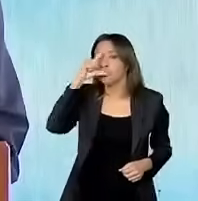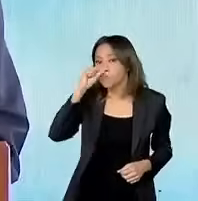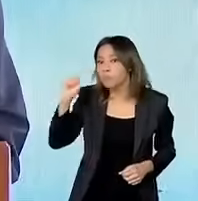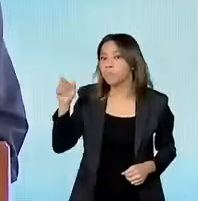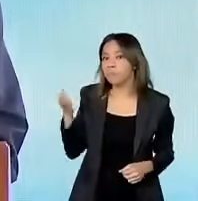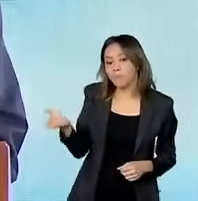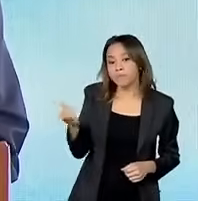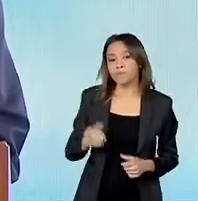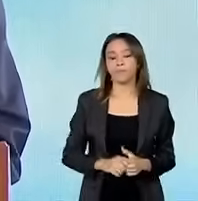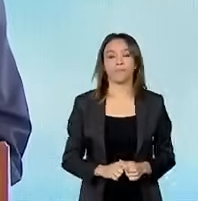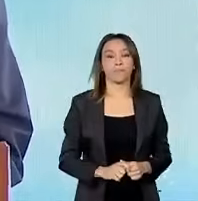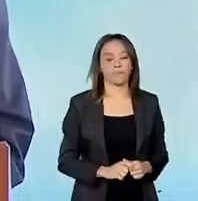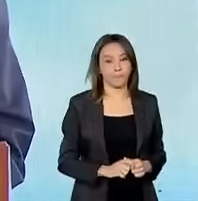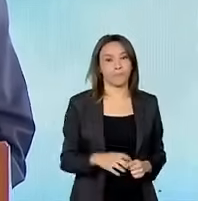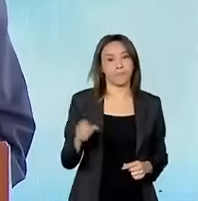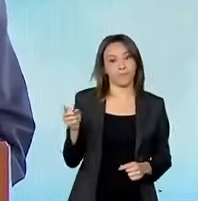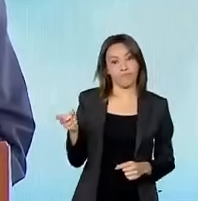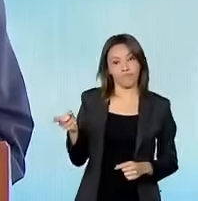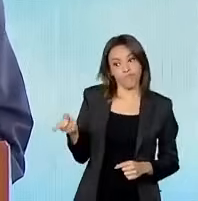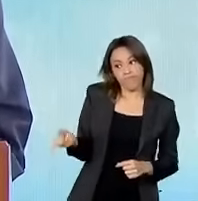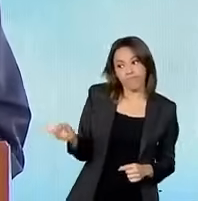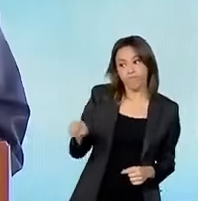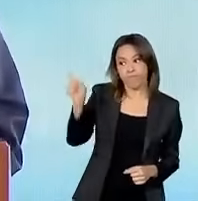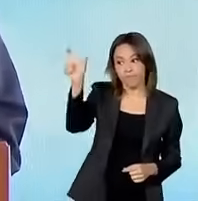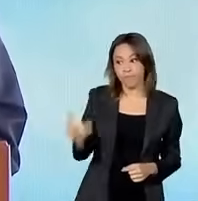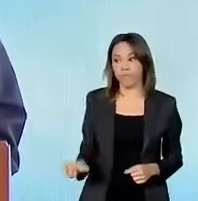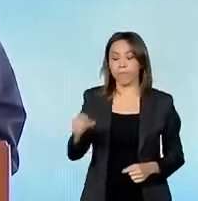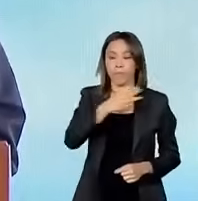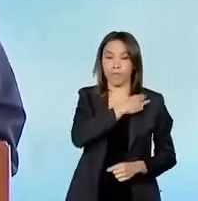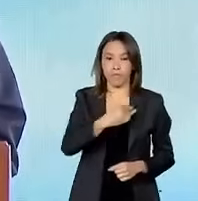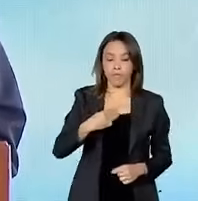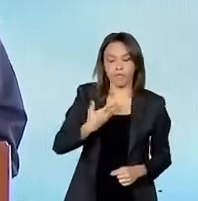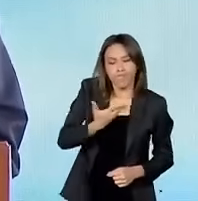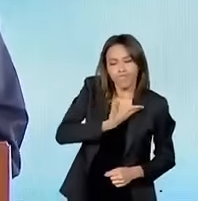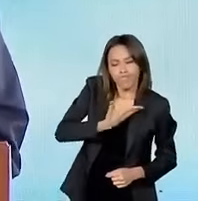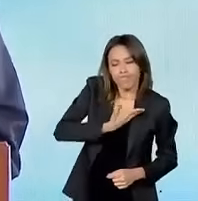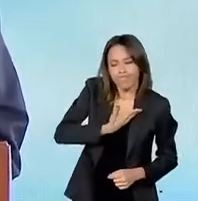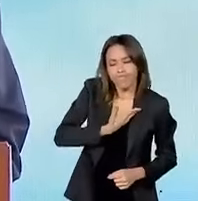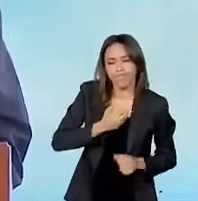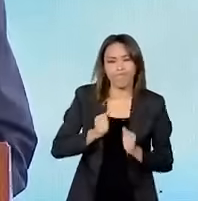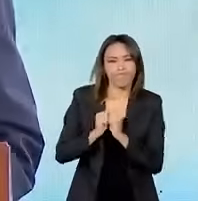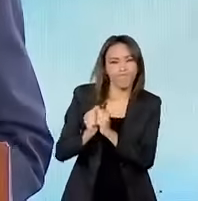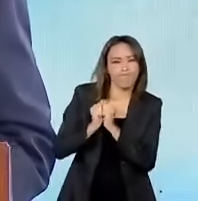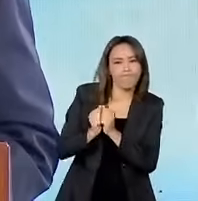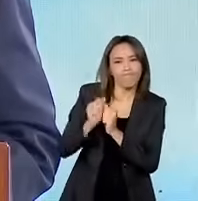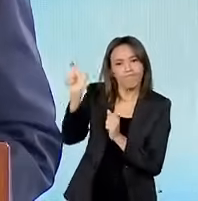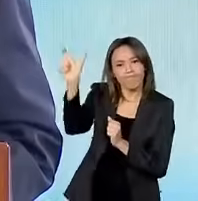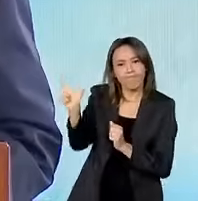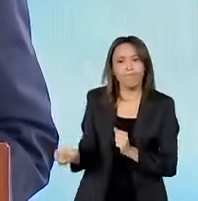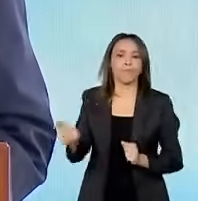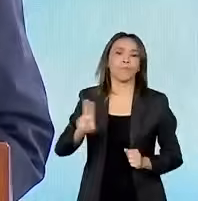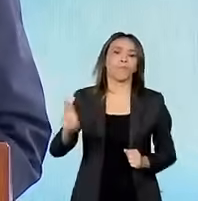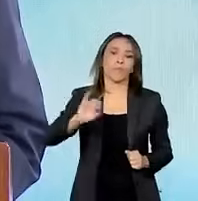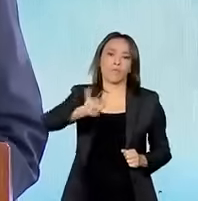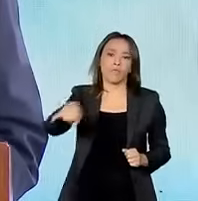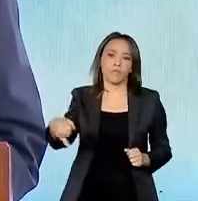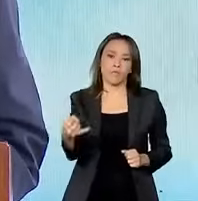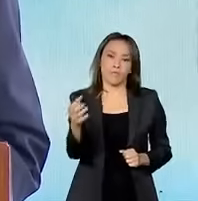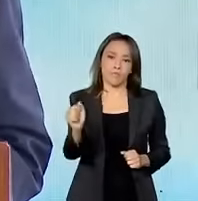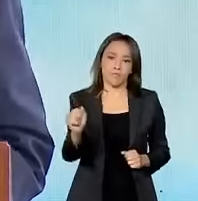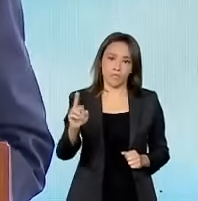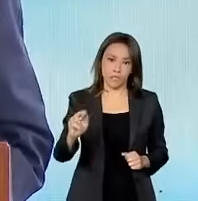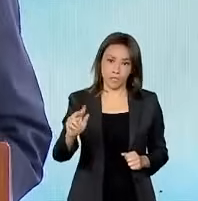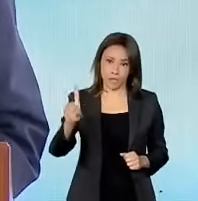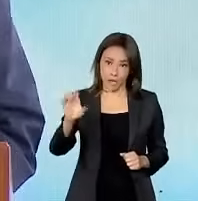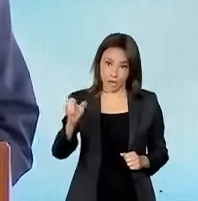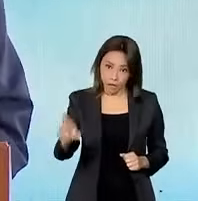Alckmin, o parceiro, ministro, amigo e dinâmico, Jader Filho, que tem feito tanto bem